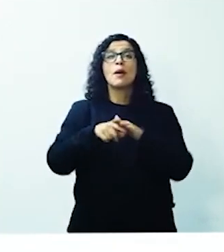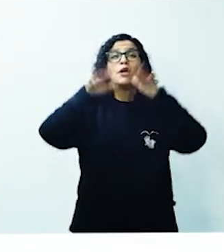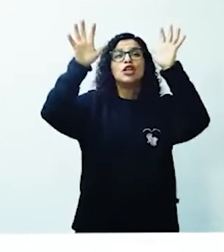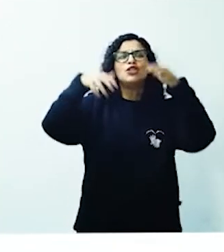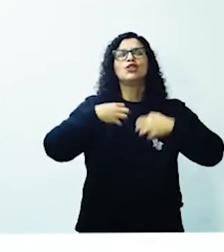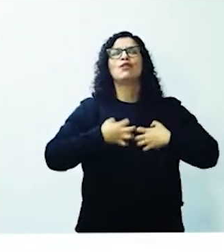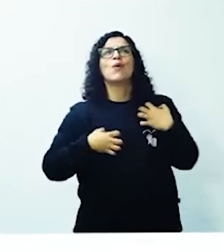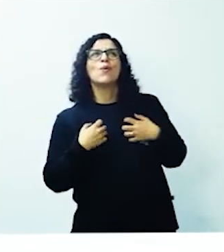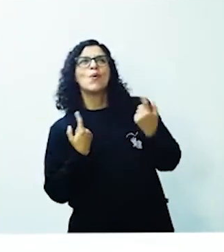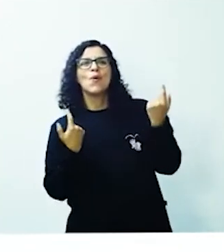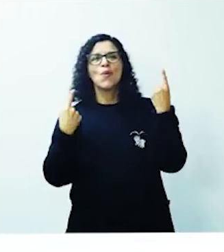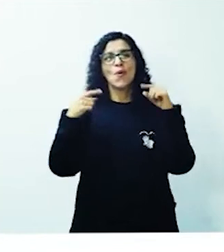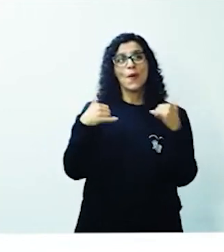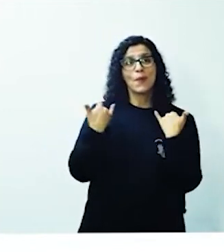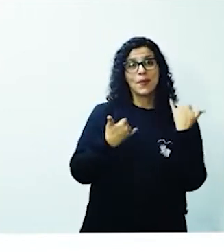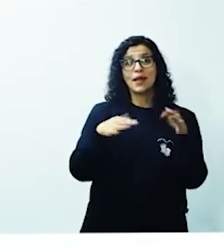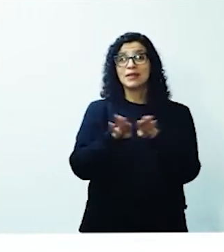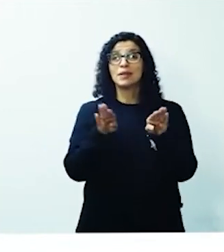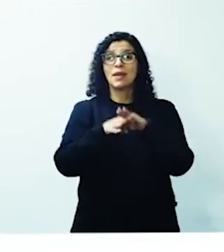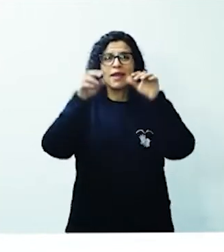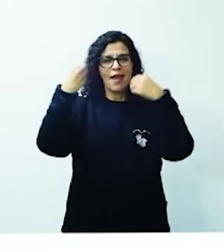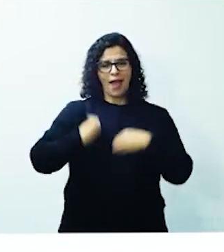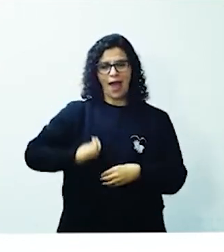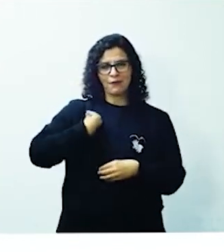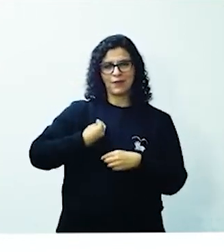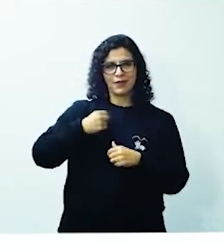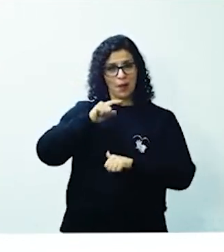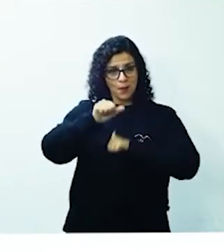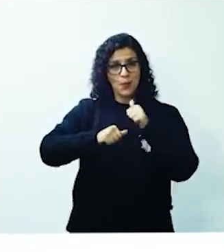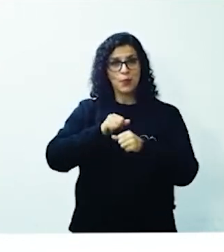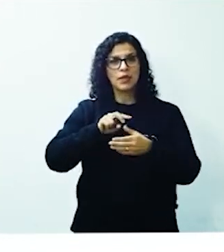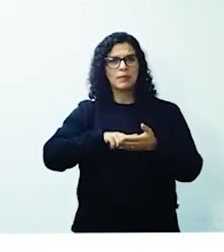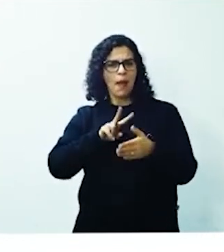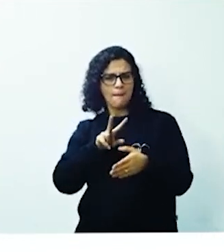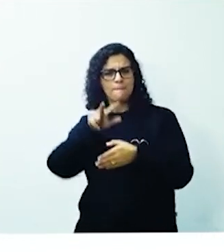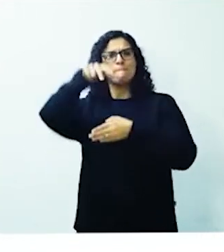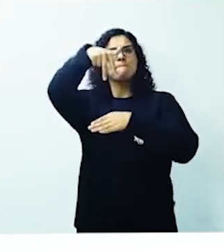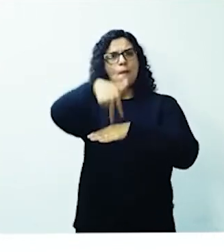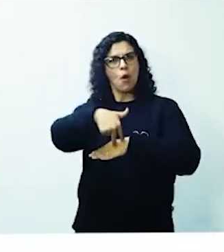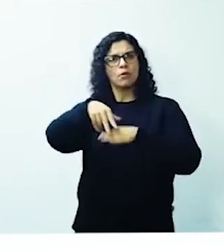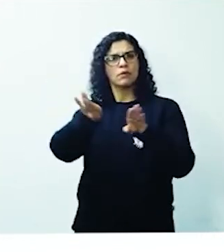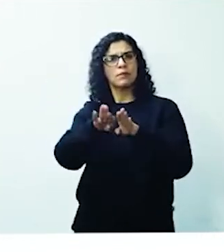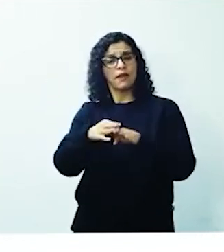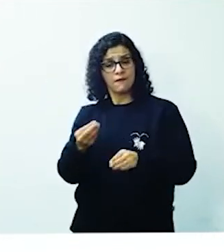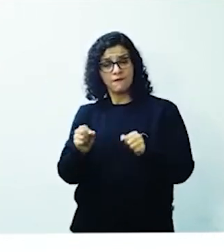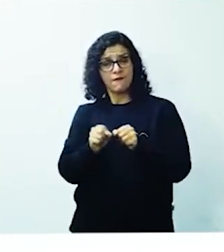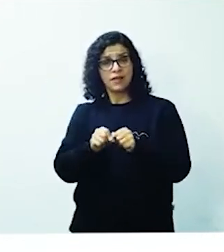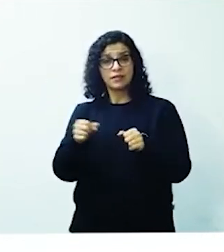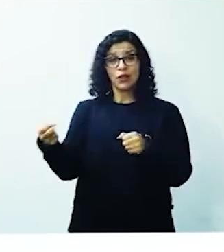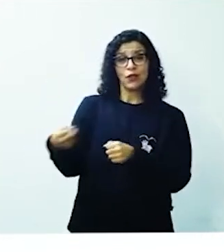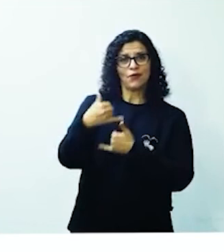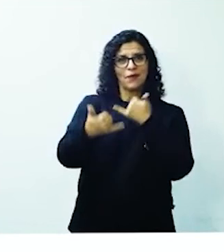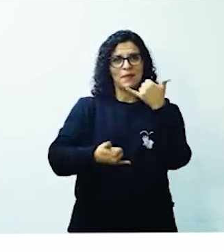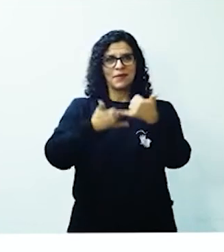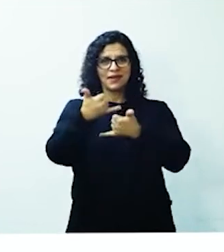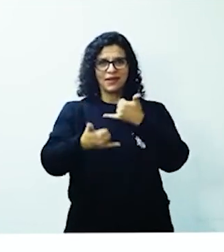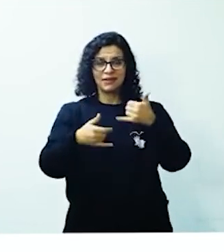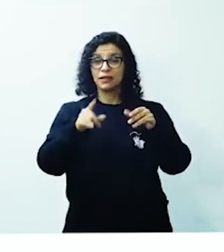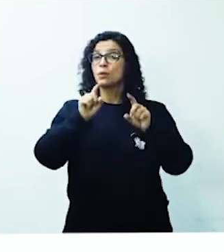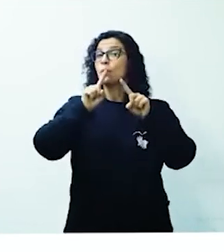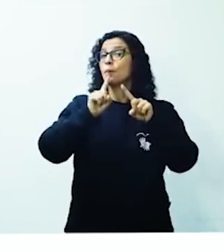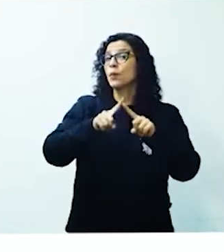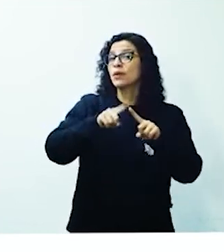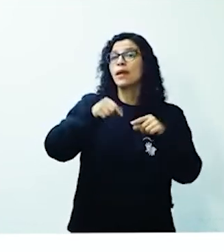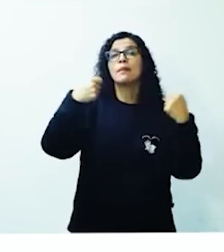chuva. Deixe a vida lhe banhar. Pule muros e barreiras. Crie novas brincadeiras.